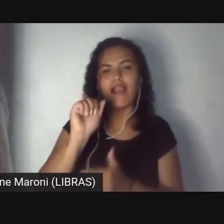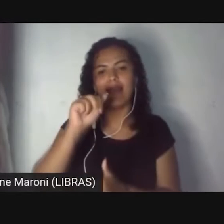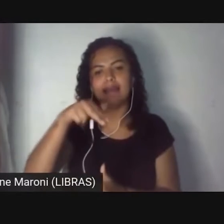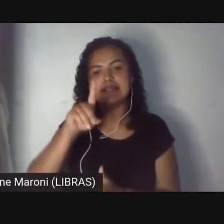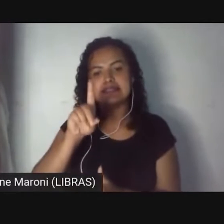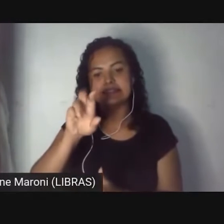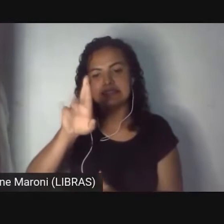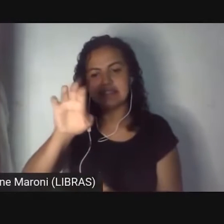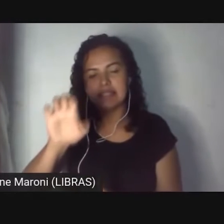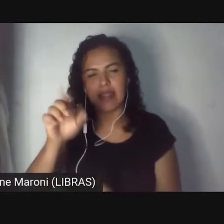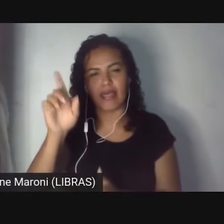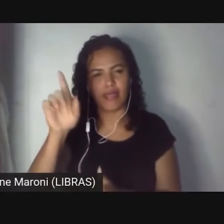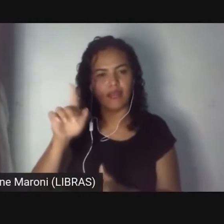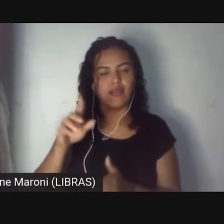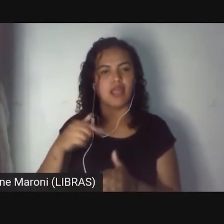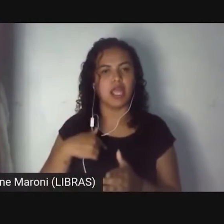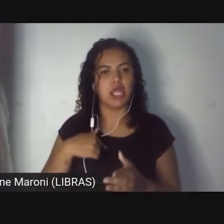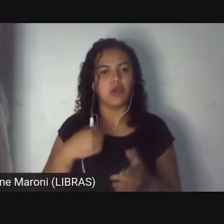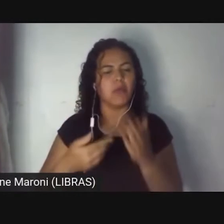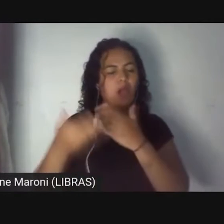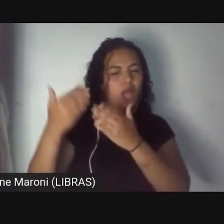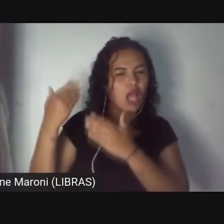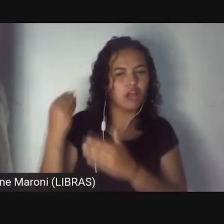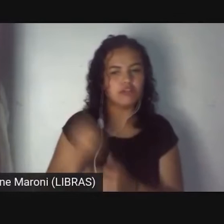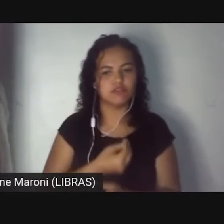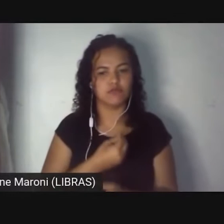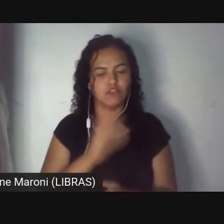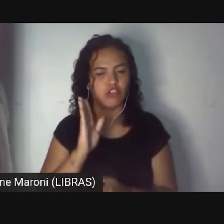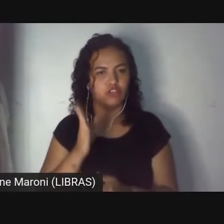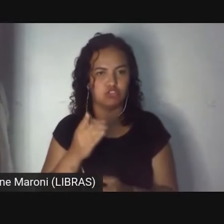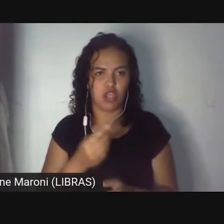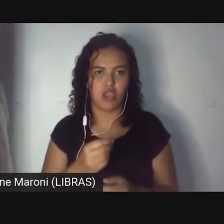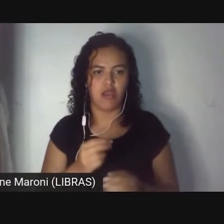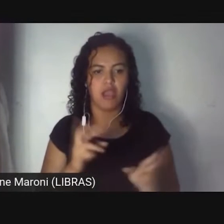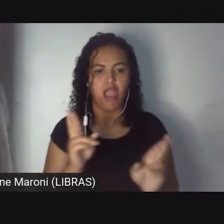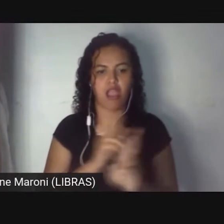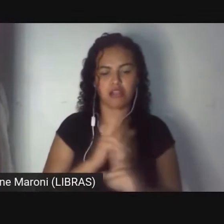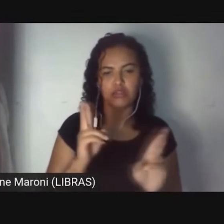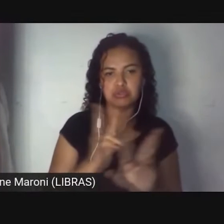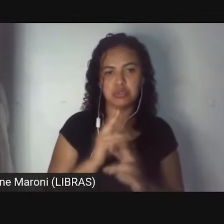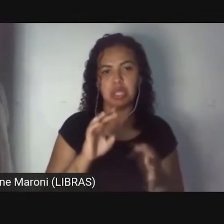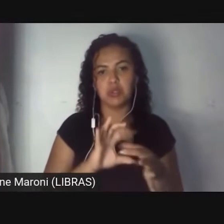por diversos motivos relacionados à música.